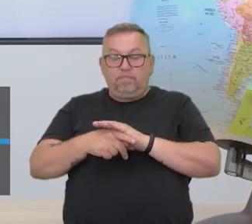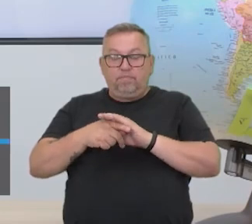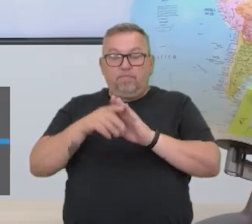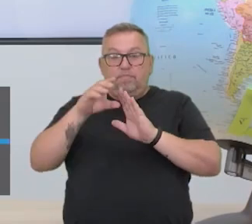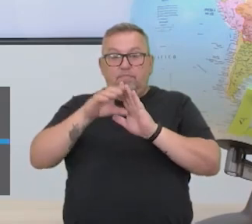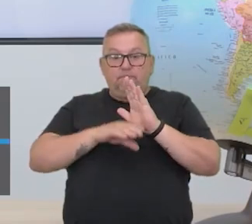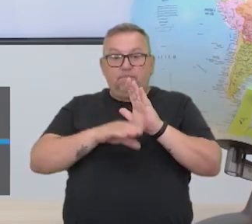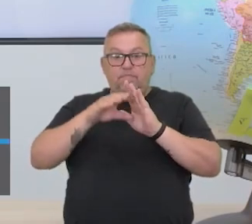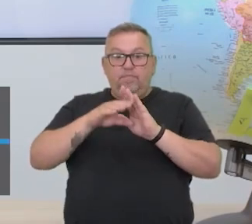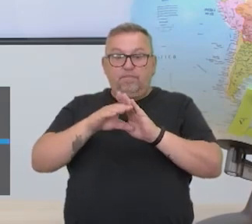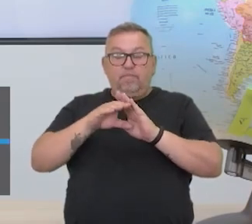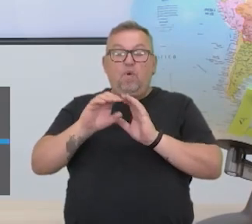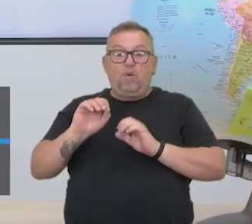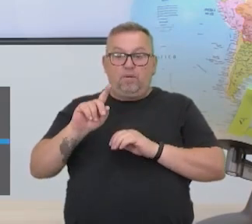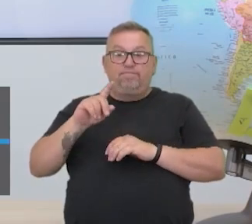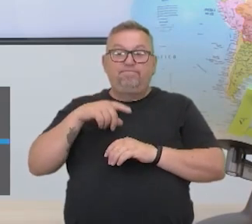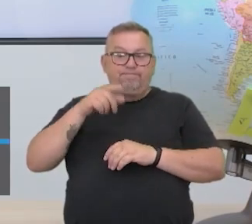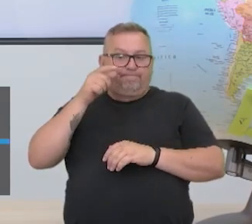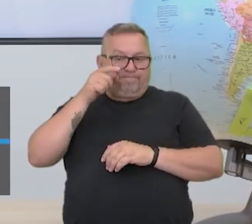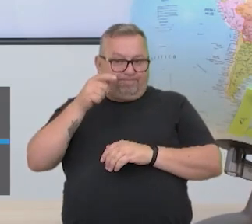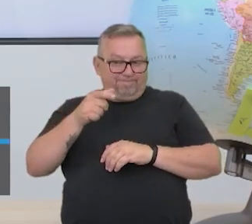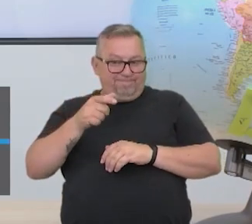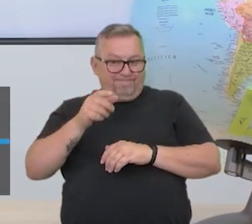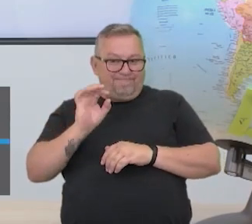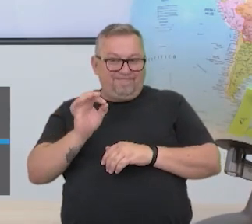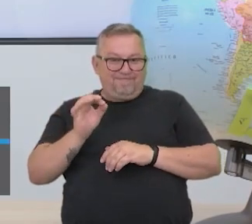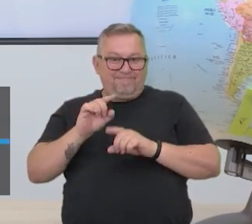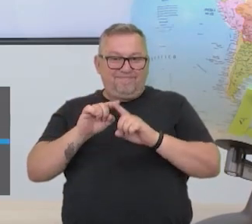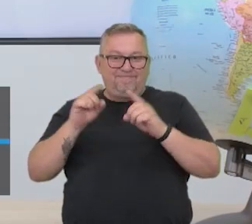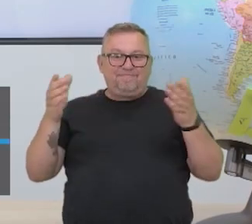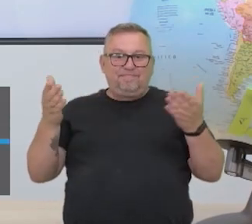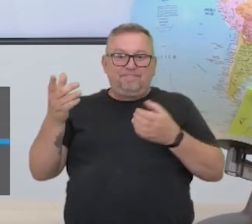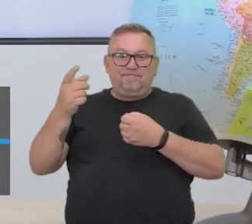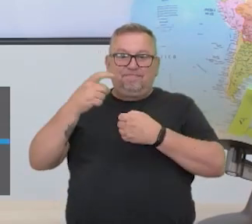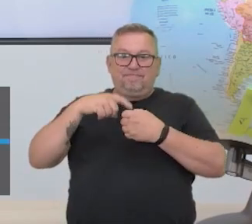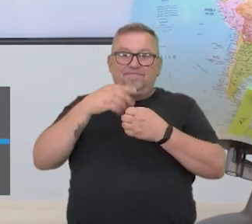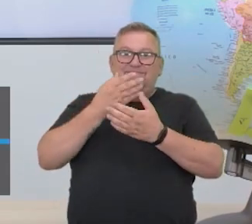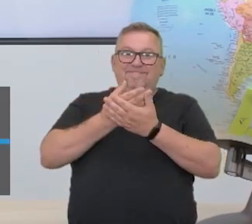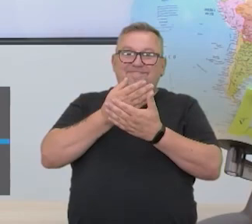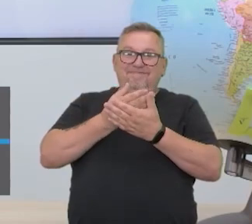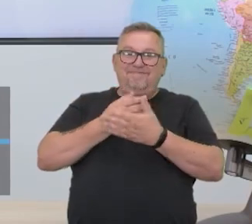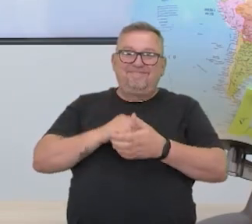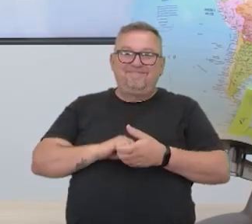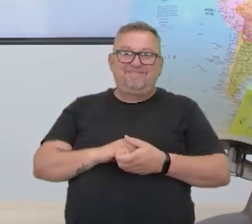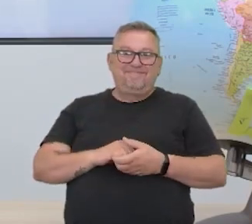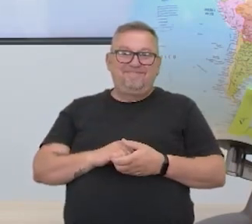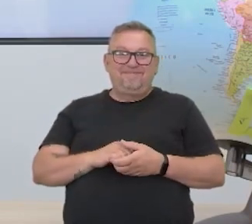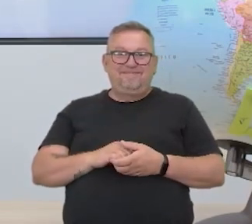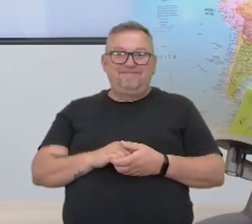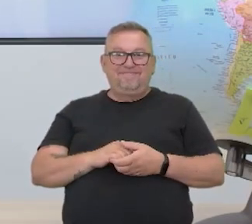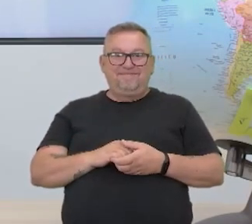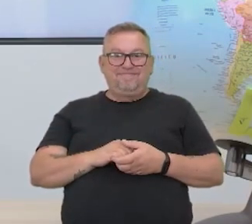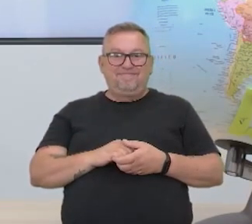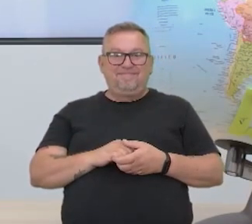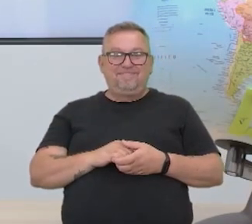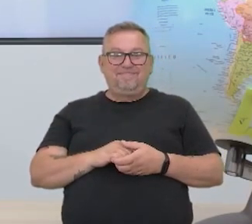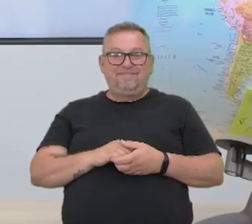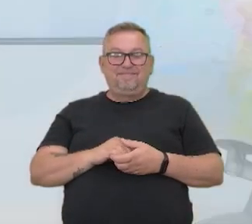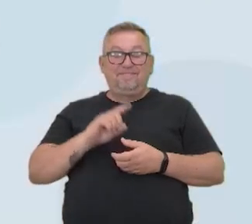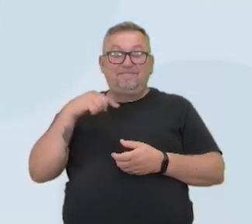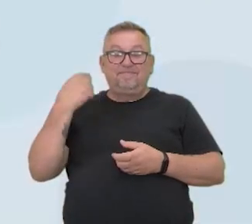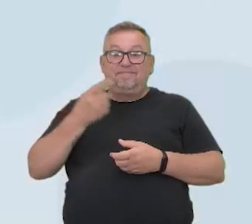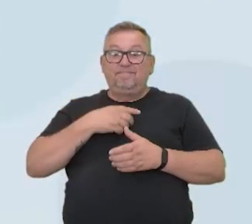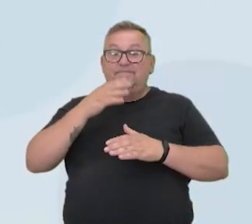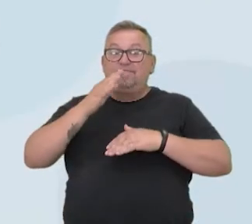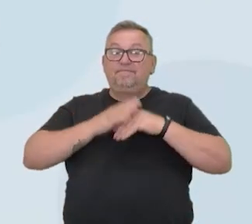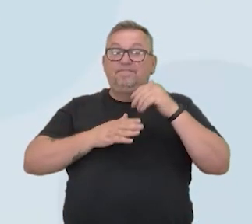componente curricular. São bem interessantes, tá certo? Mas agora vamos voltar para nossa aula, beleza? Bom, então as nossas